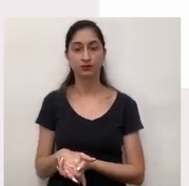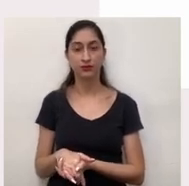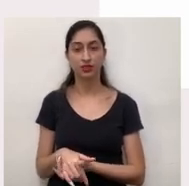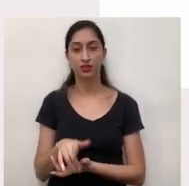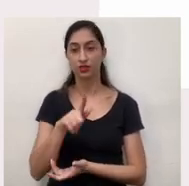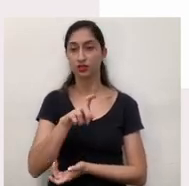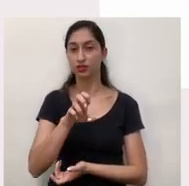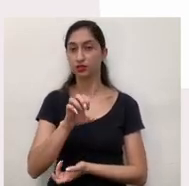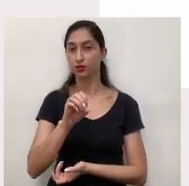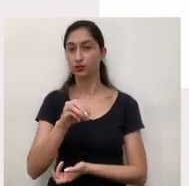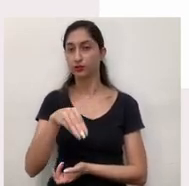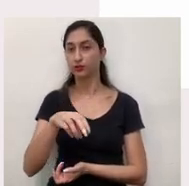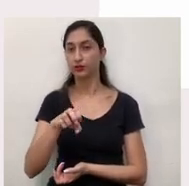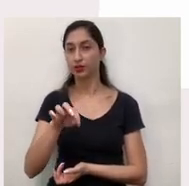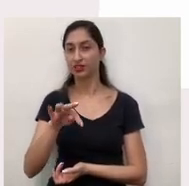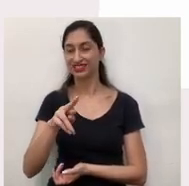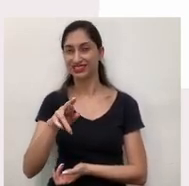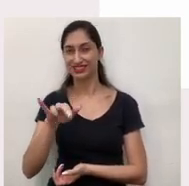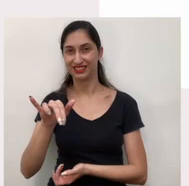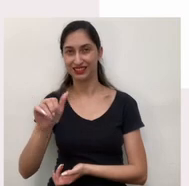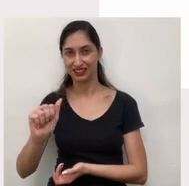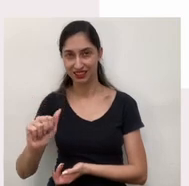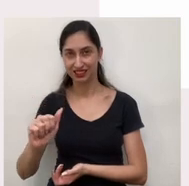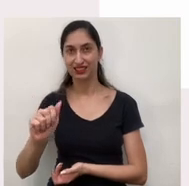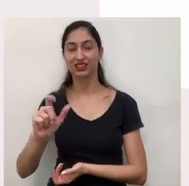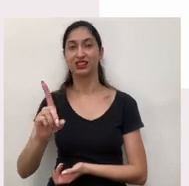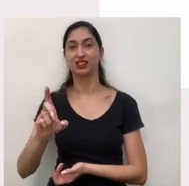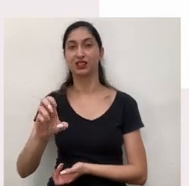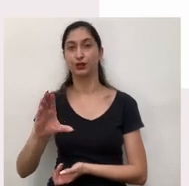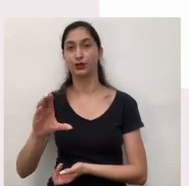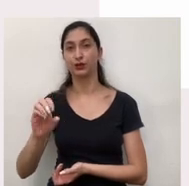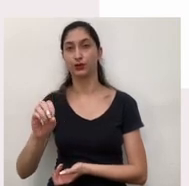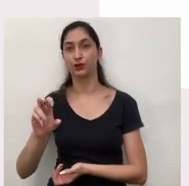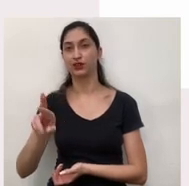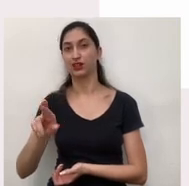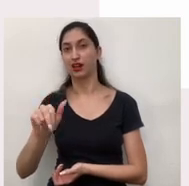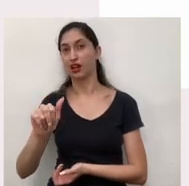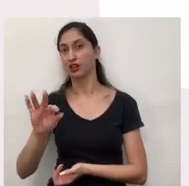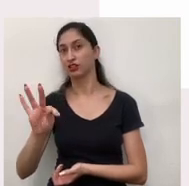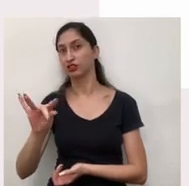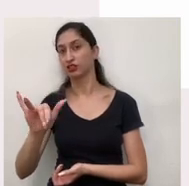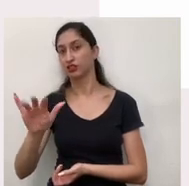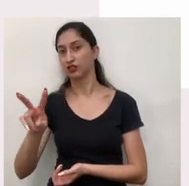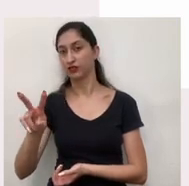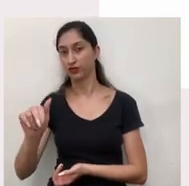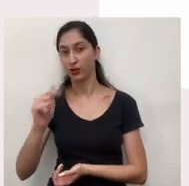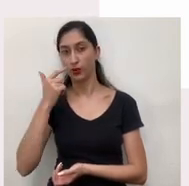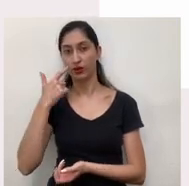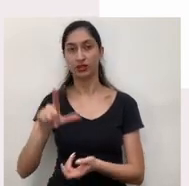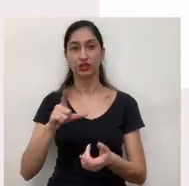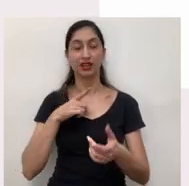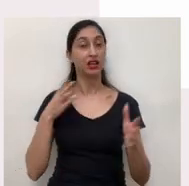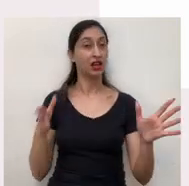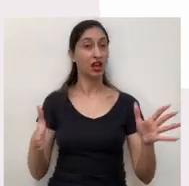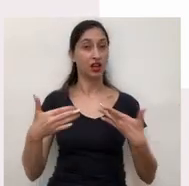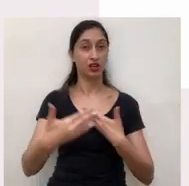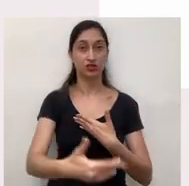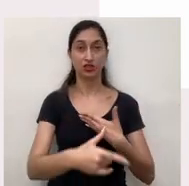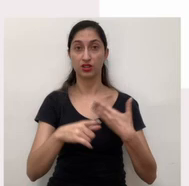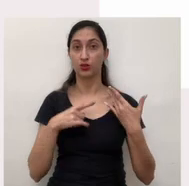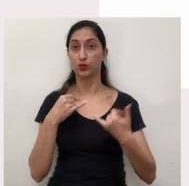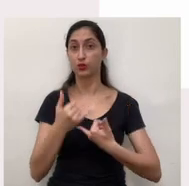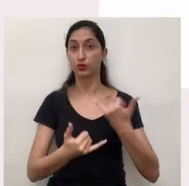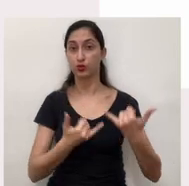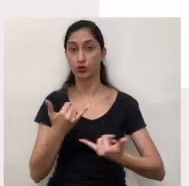geometria decorativa, o apelido aí do projeto com nome grande, é uma caixa, como um jogo, né? E